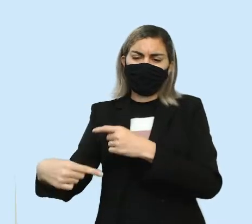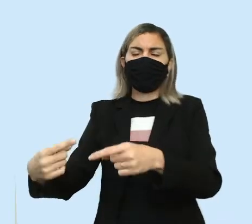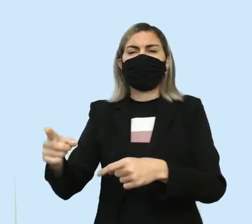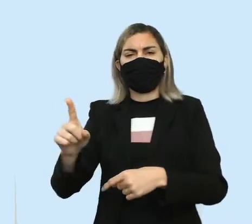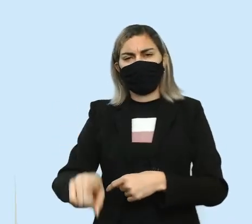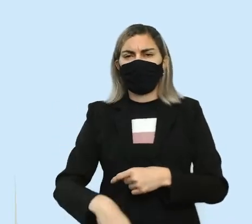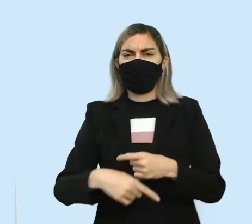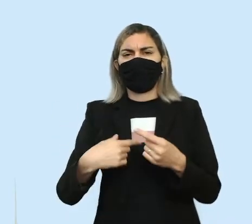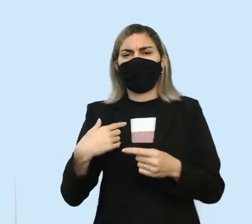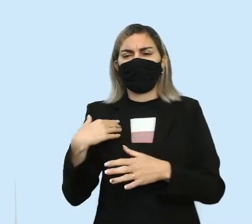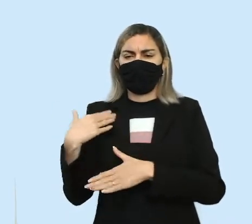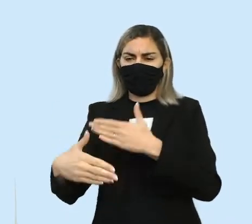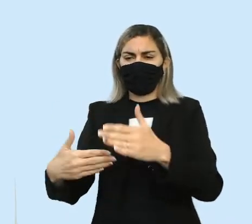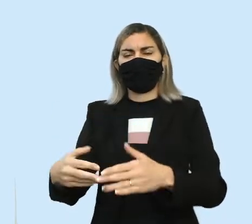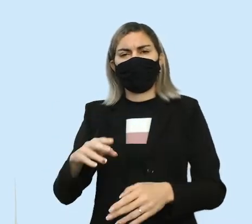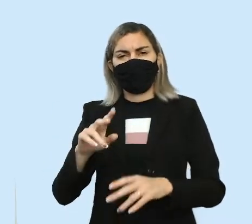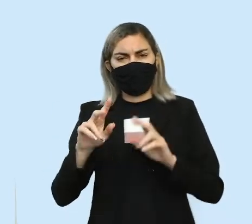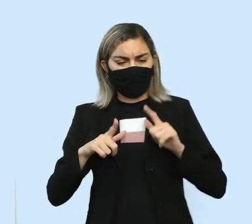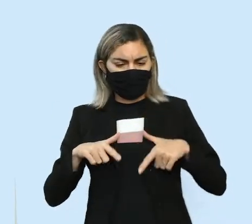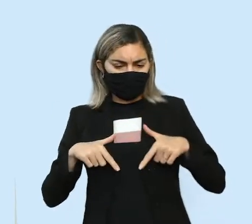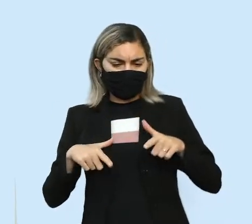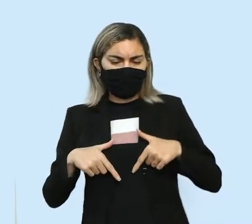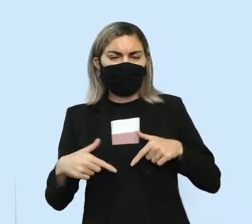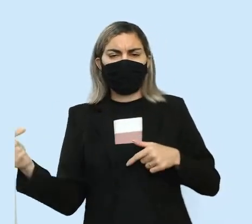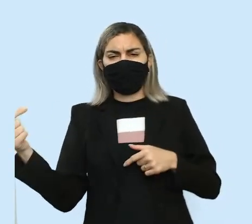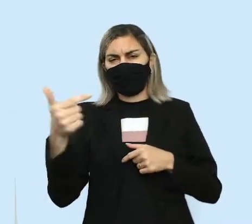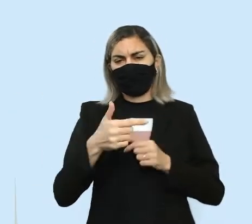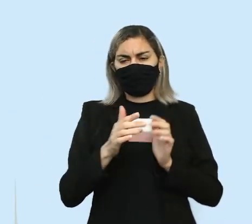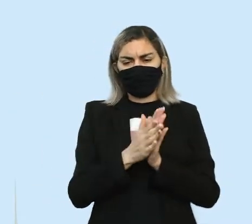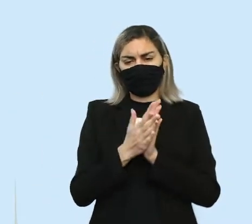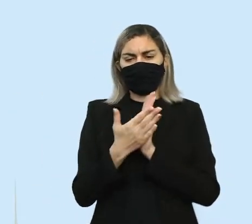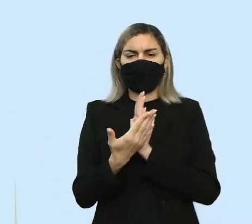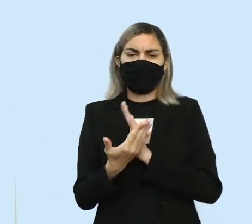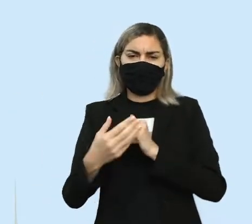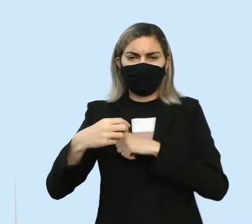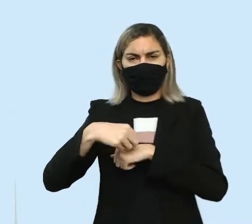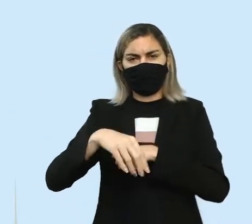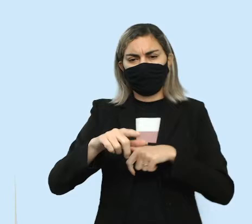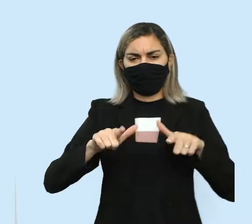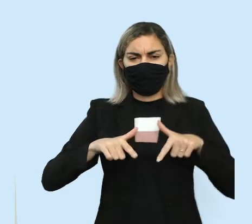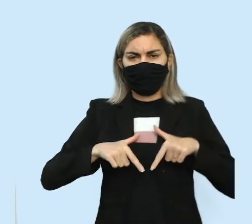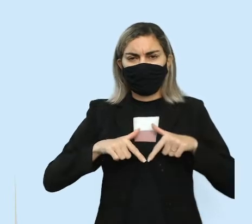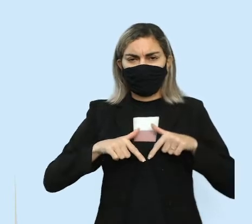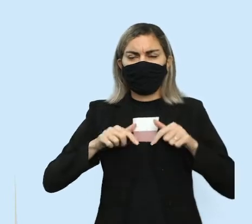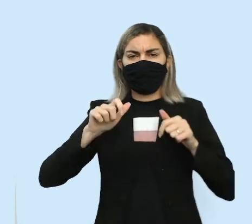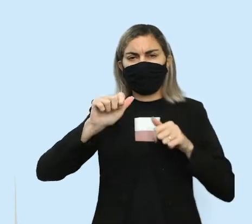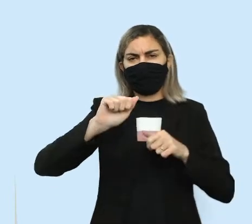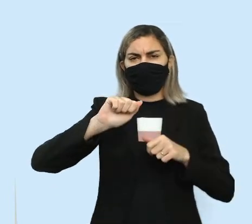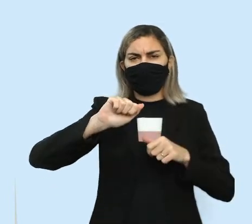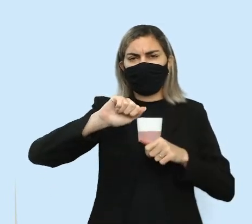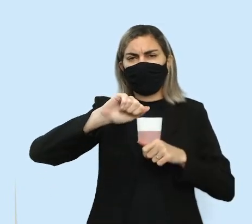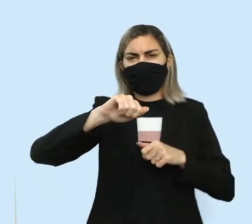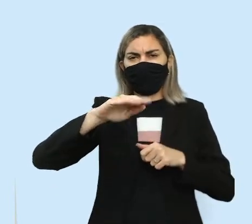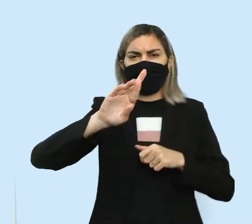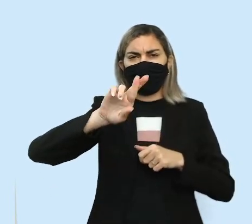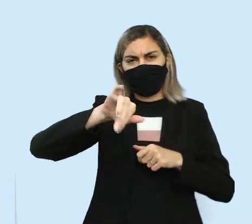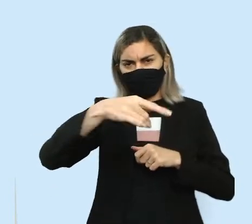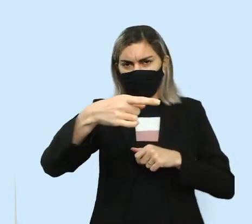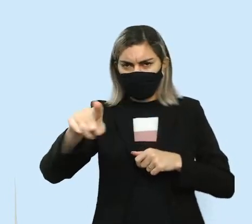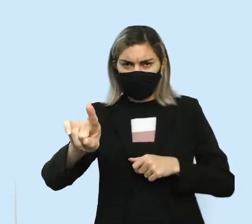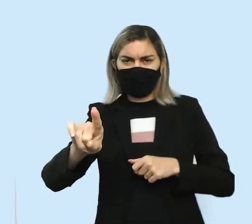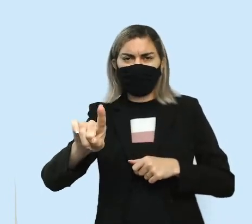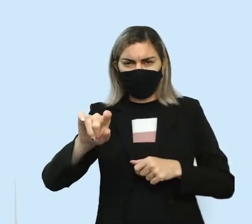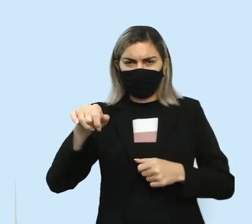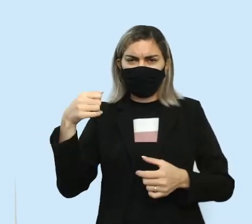irão compor mais tarde os hebreus. Segundo a Bíblia, conduzidos por Abraão, que será o primeiro grande patriarca aqui,